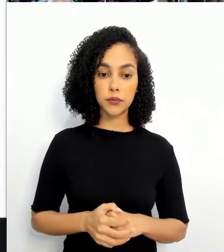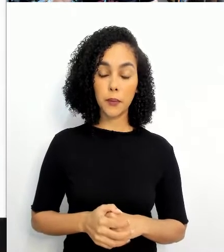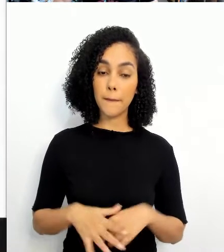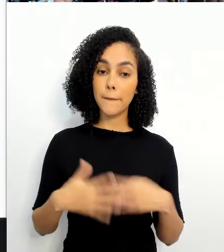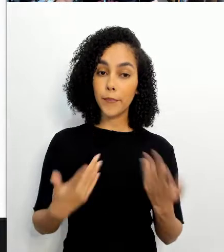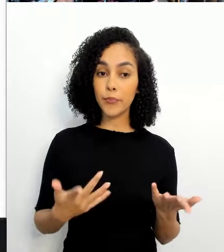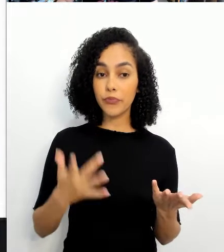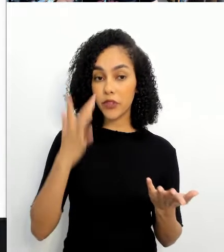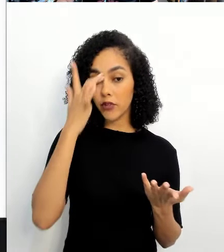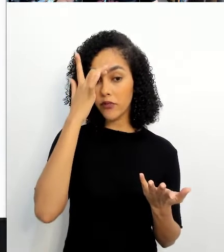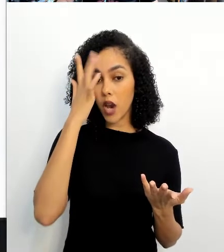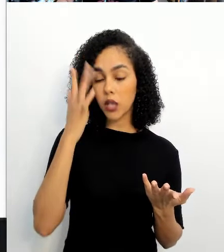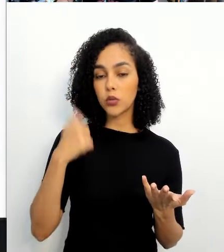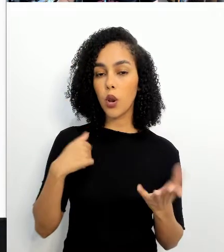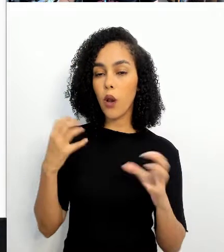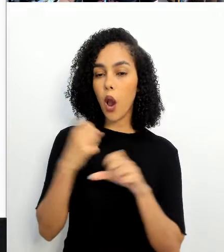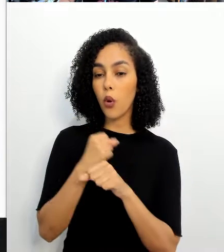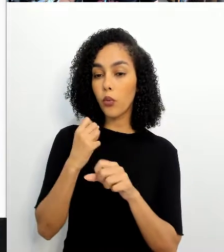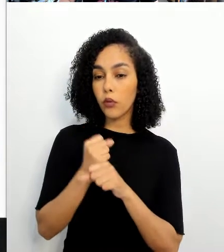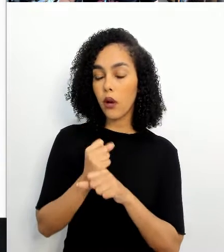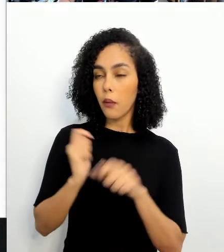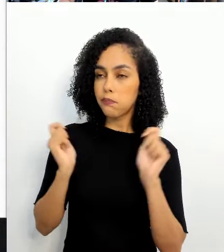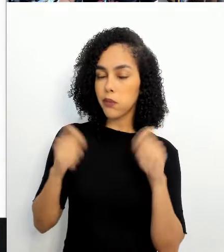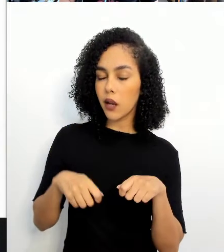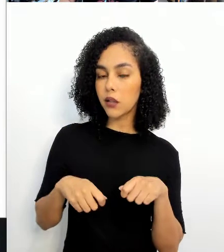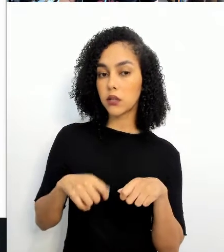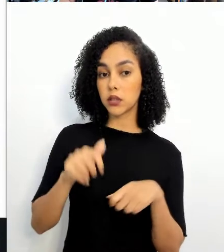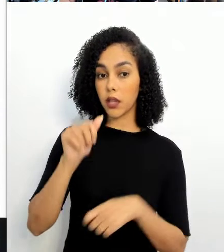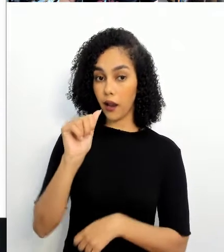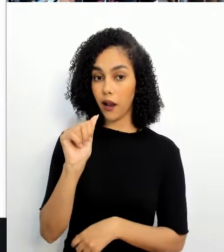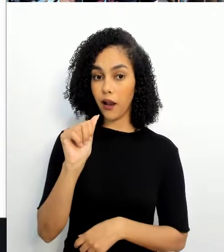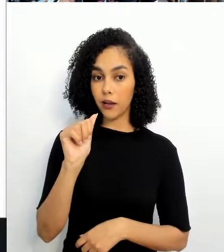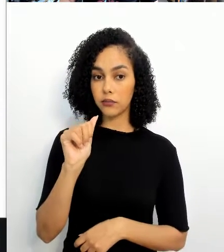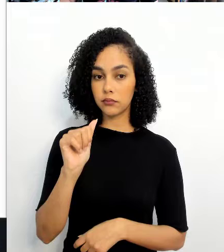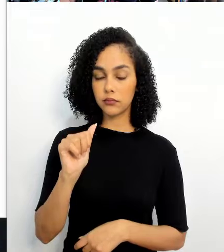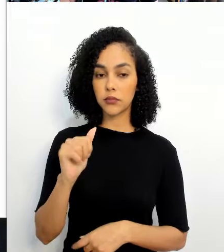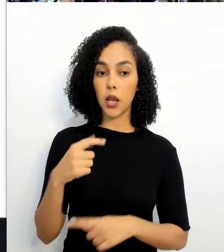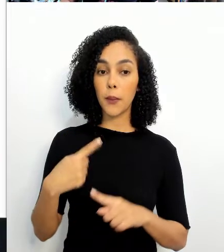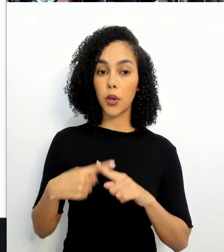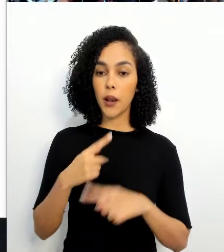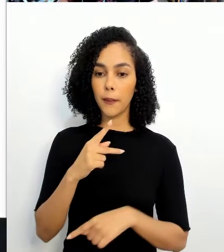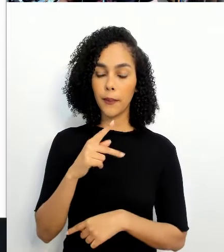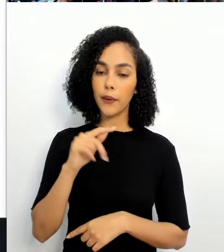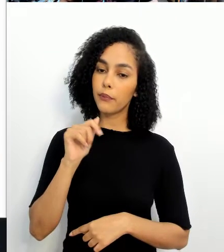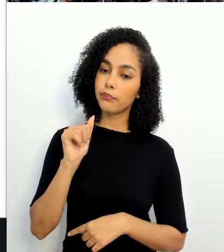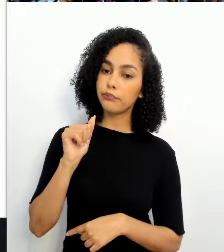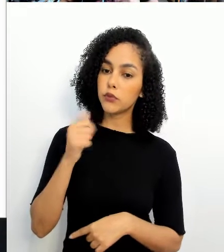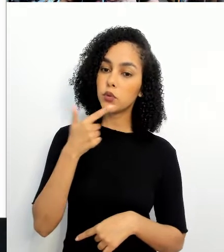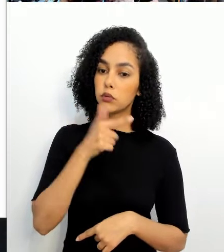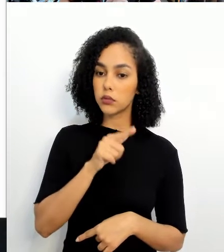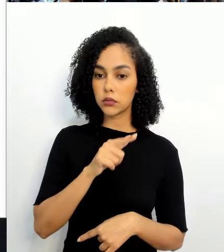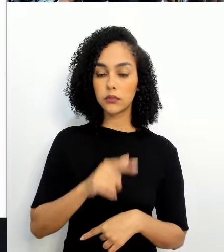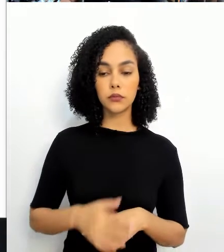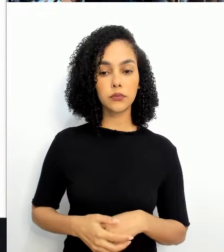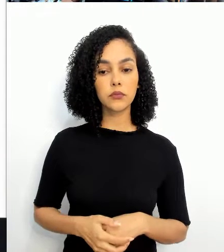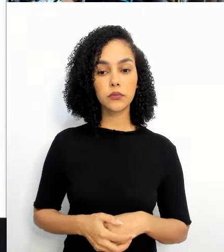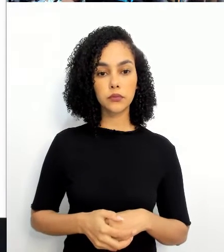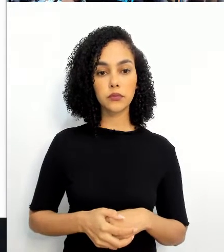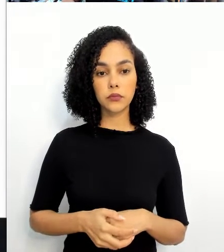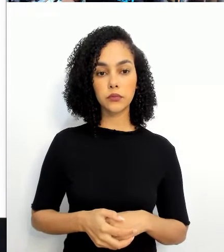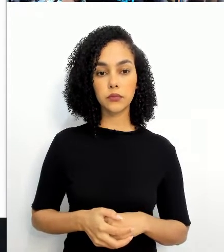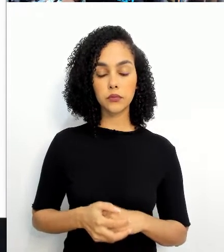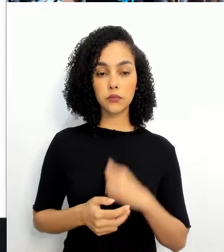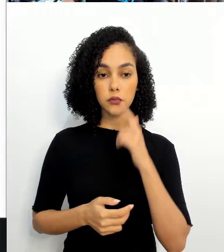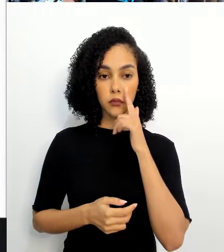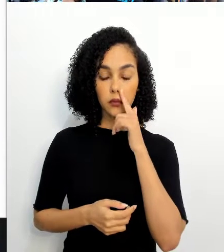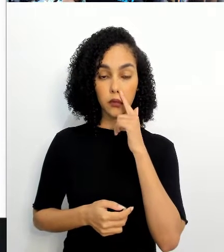Então, é muito mais fácil calcular a probabilidade de A através da probabilidade do complementar, não é? A